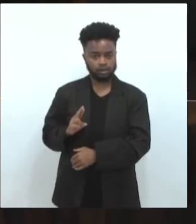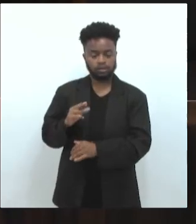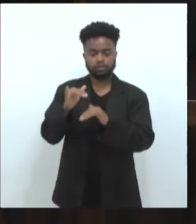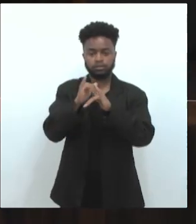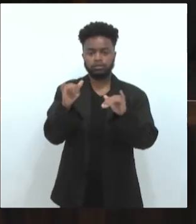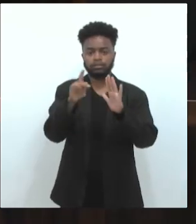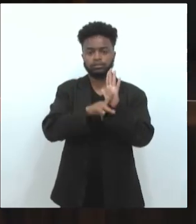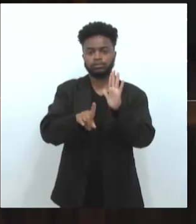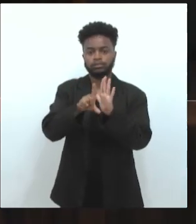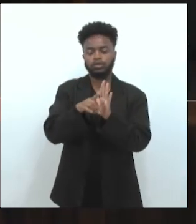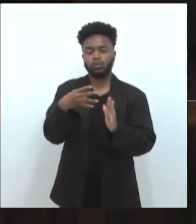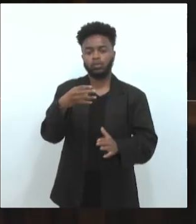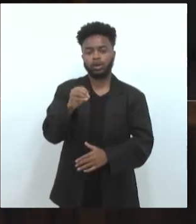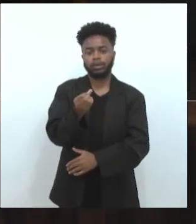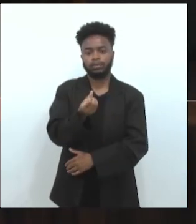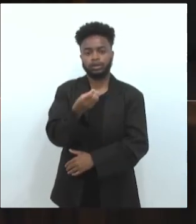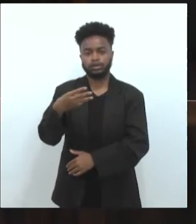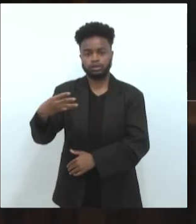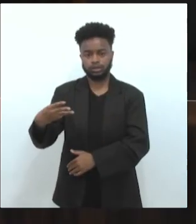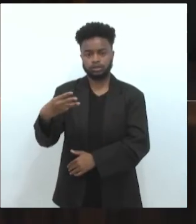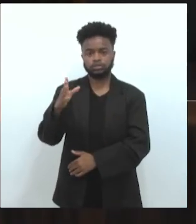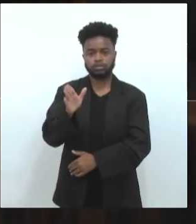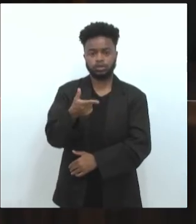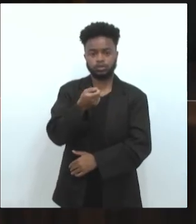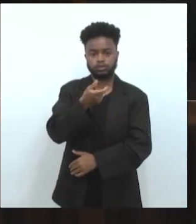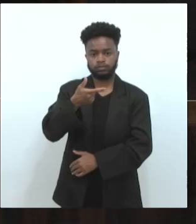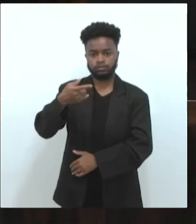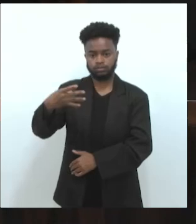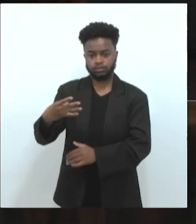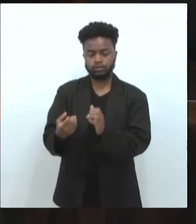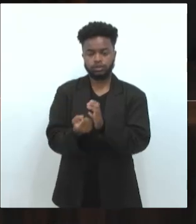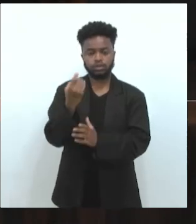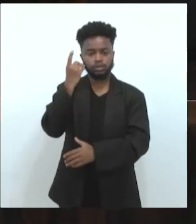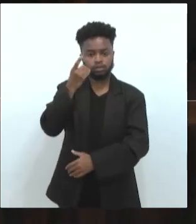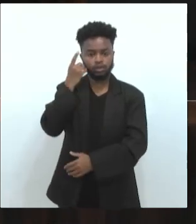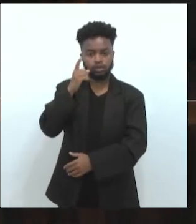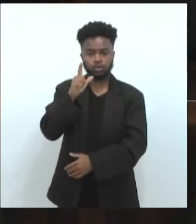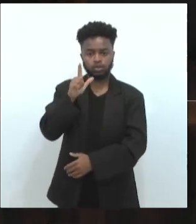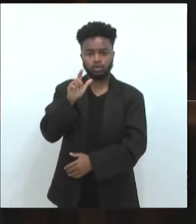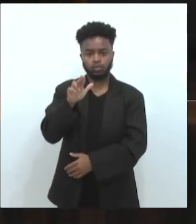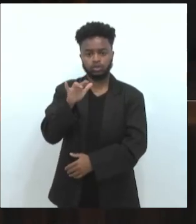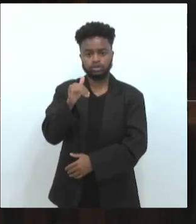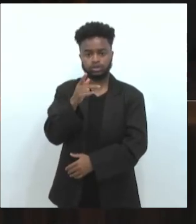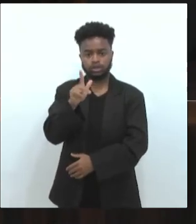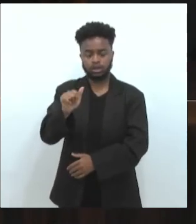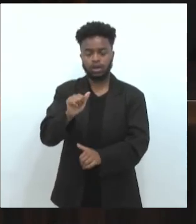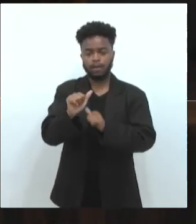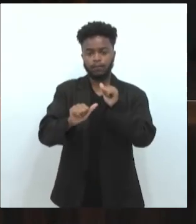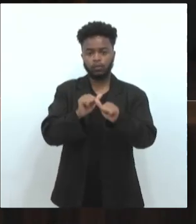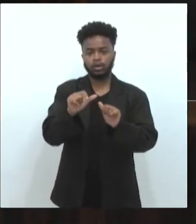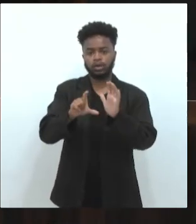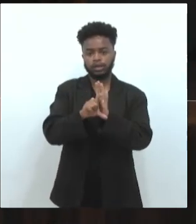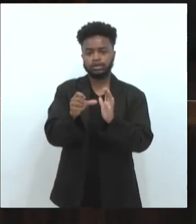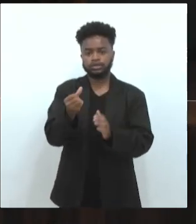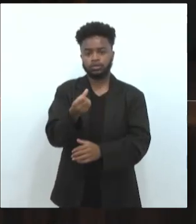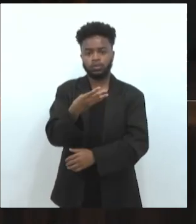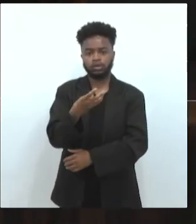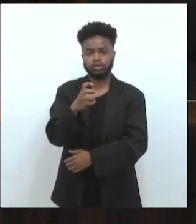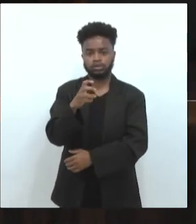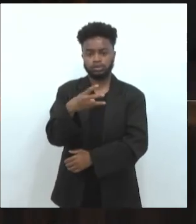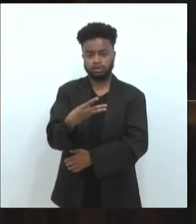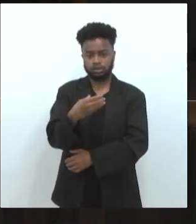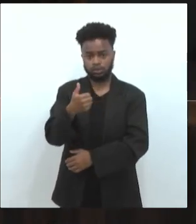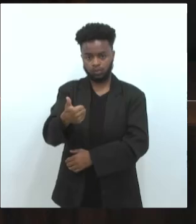lei número 4063, de 24, de autoria da deputada Lucinha, que altera a lei 6.431, de 12 de abril